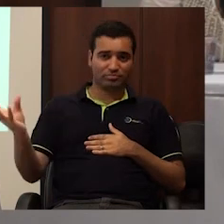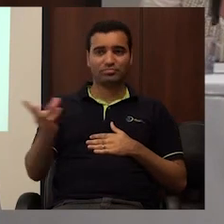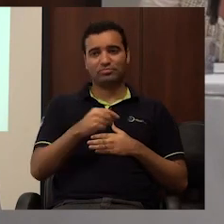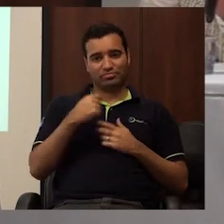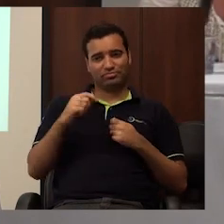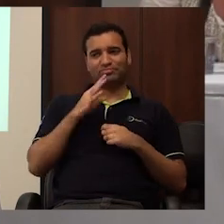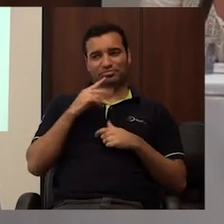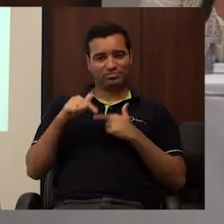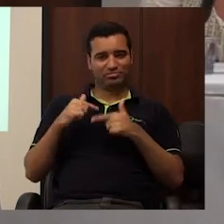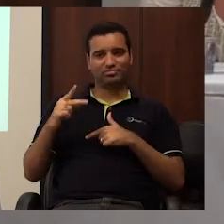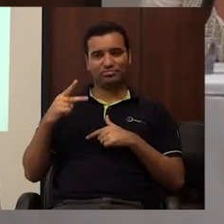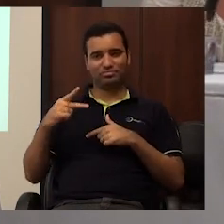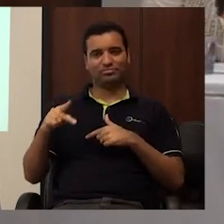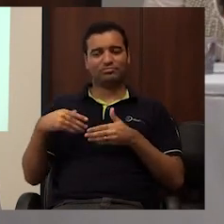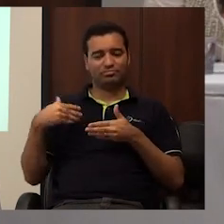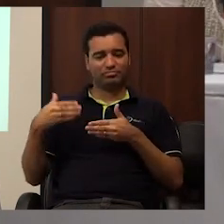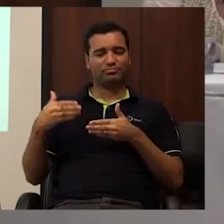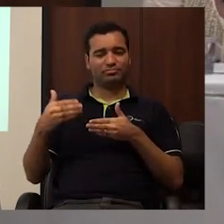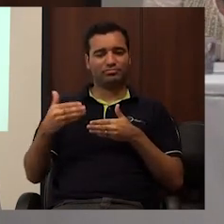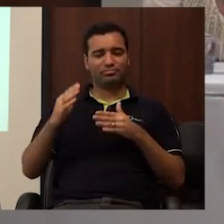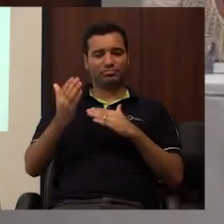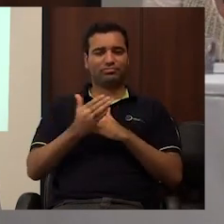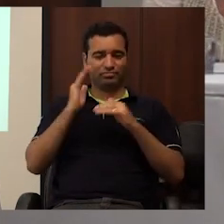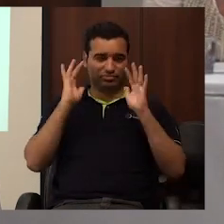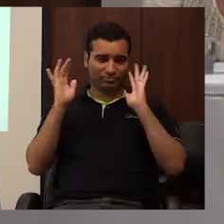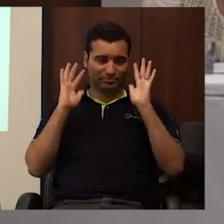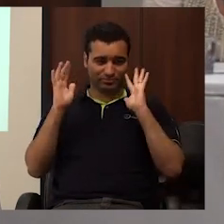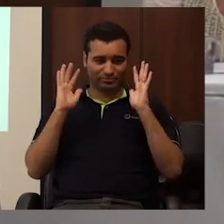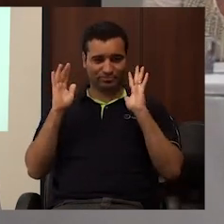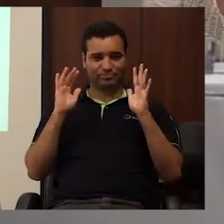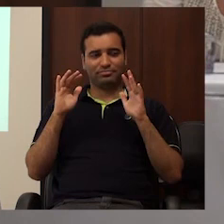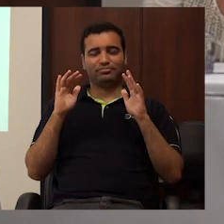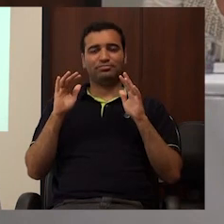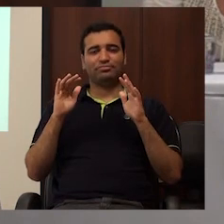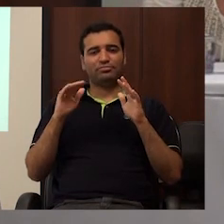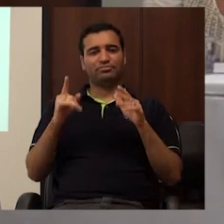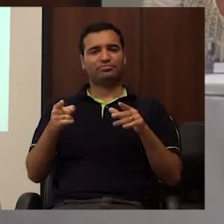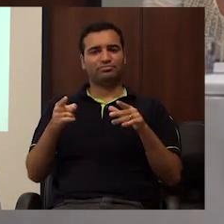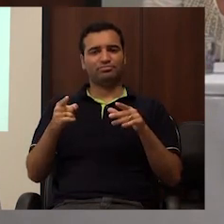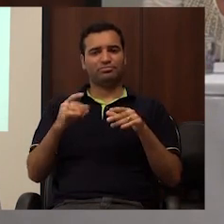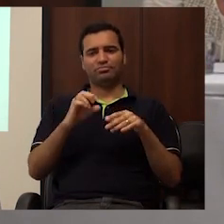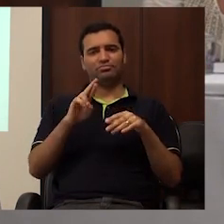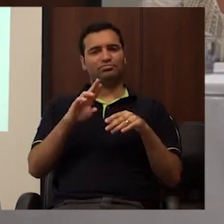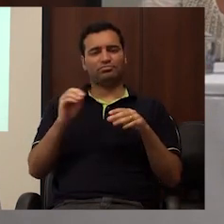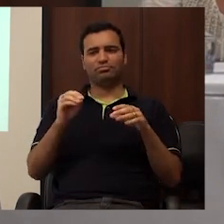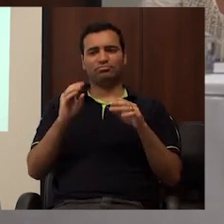deveriam conhecer, na medida em que traz o reflexo nu e cru,